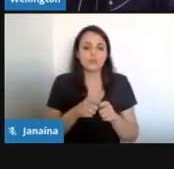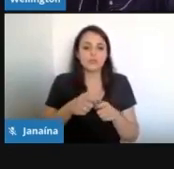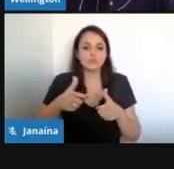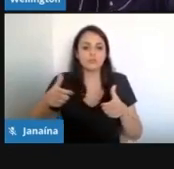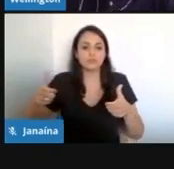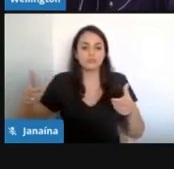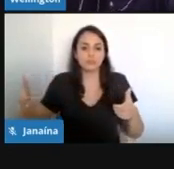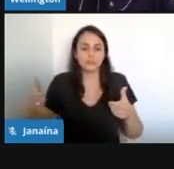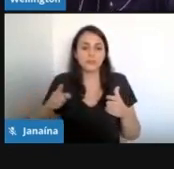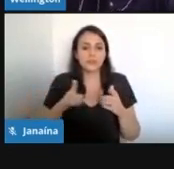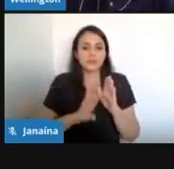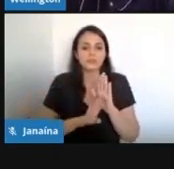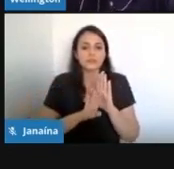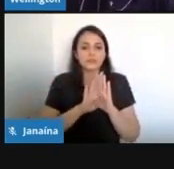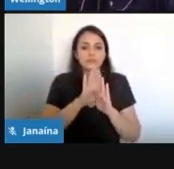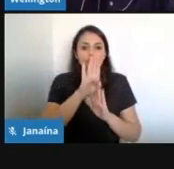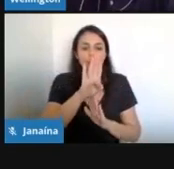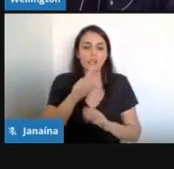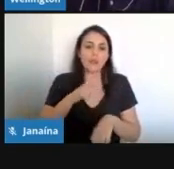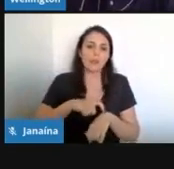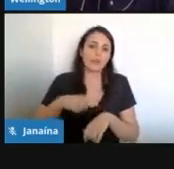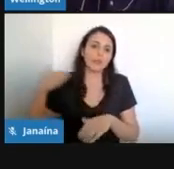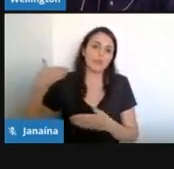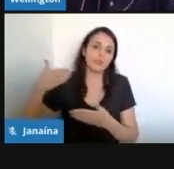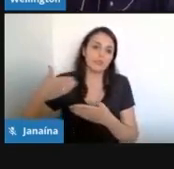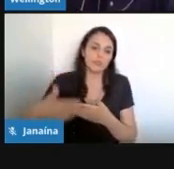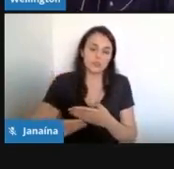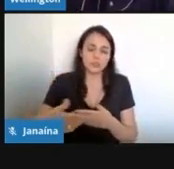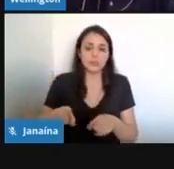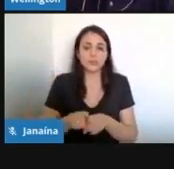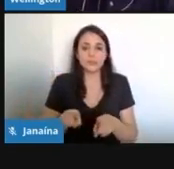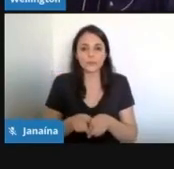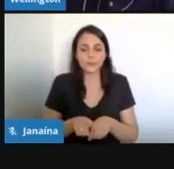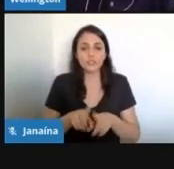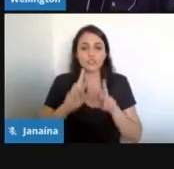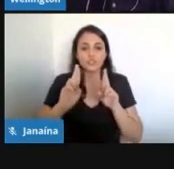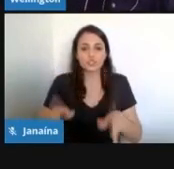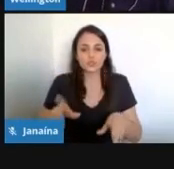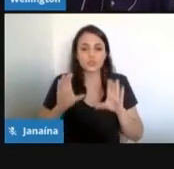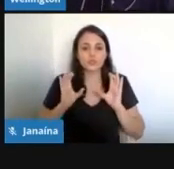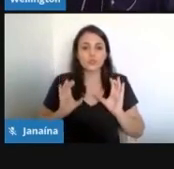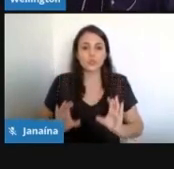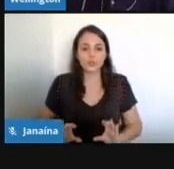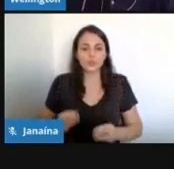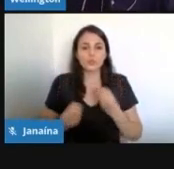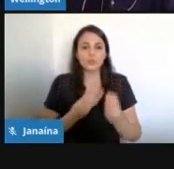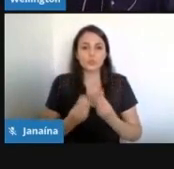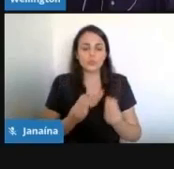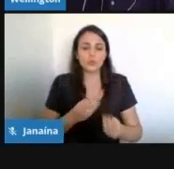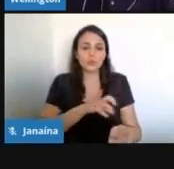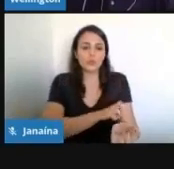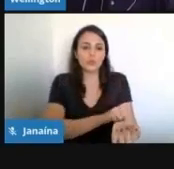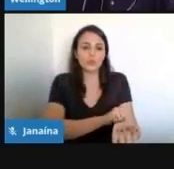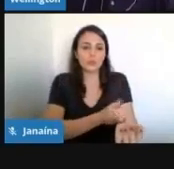aumento significativo ao longo do tempo. Também tem diferenças nesse comportamento de pressão arterial